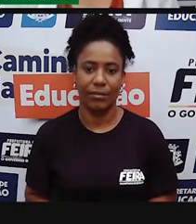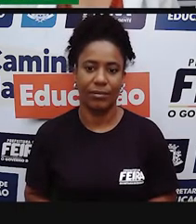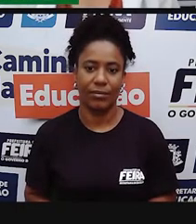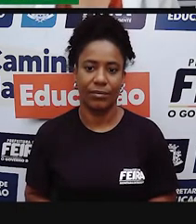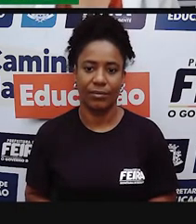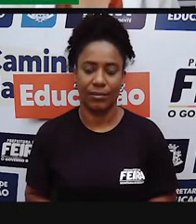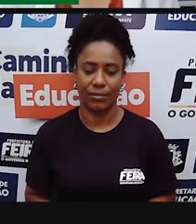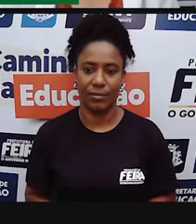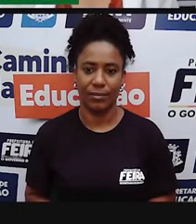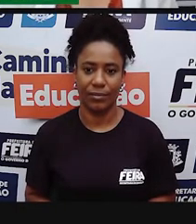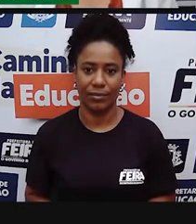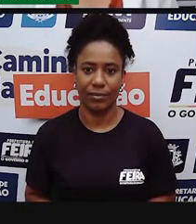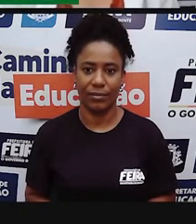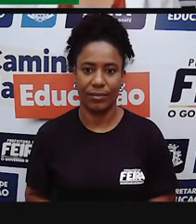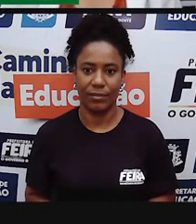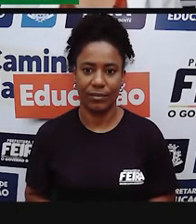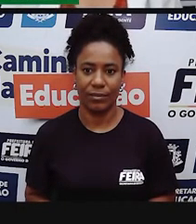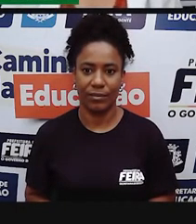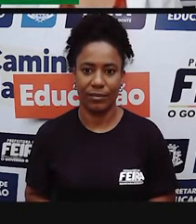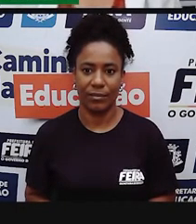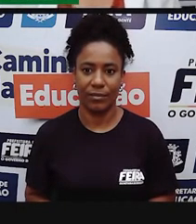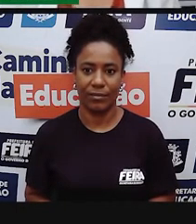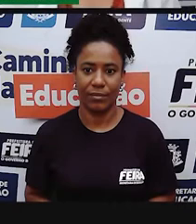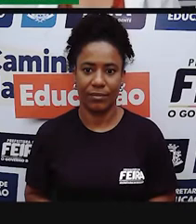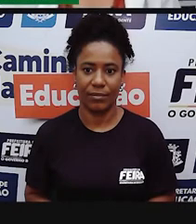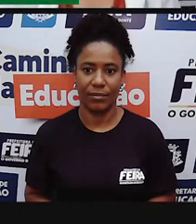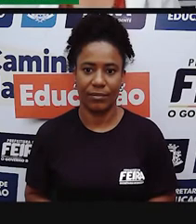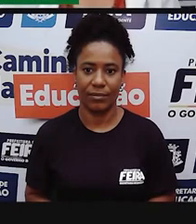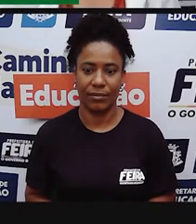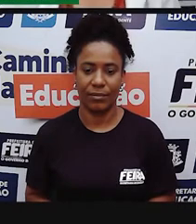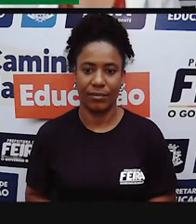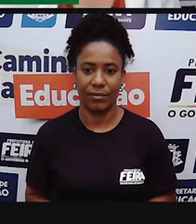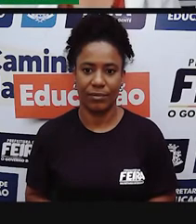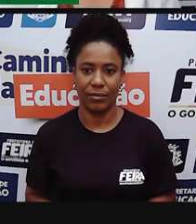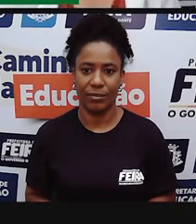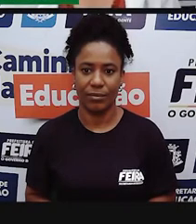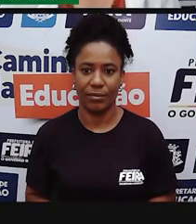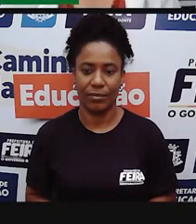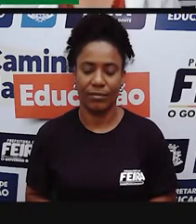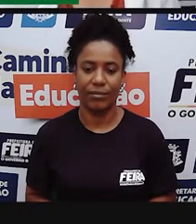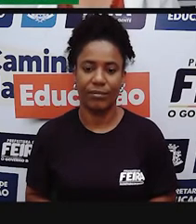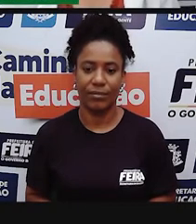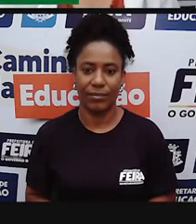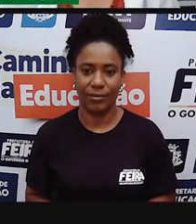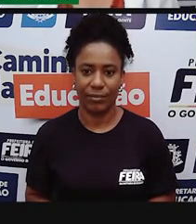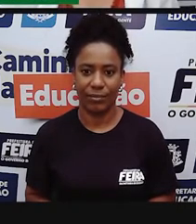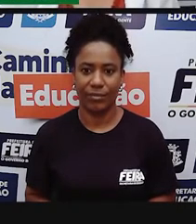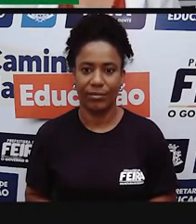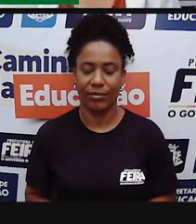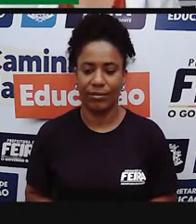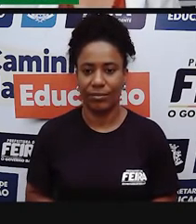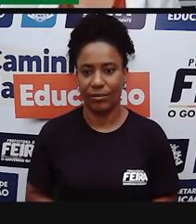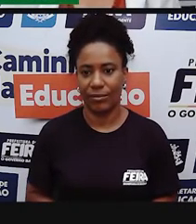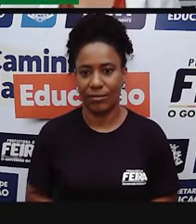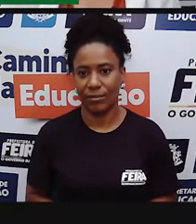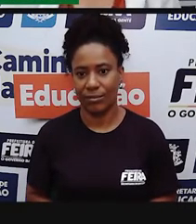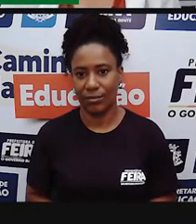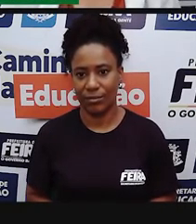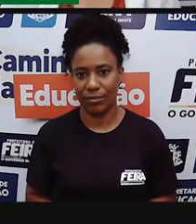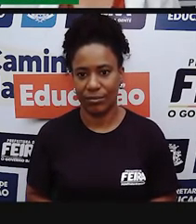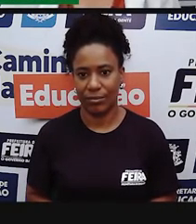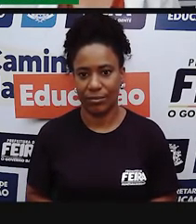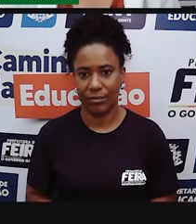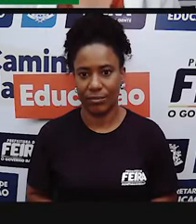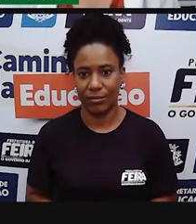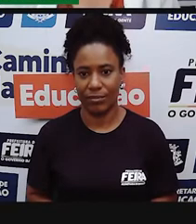do brother Singer brother Finger where are you saying How do